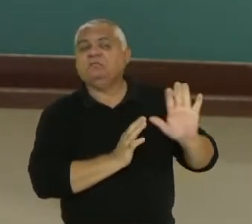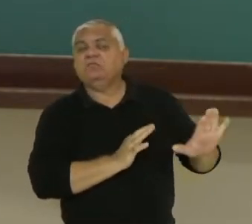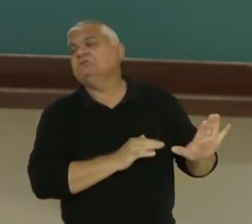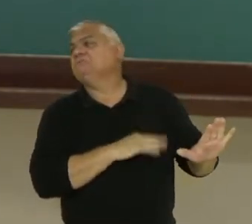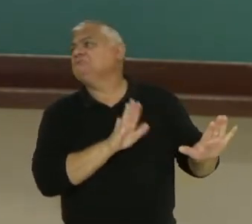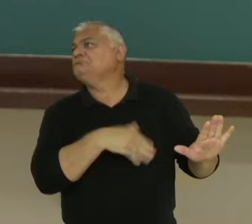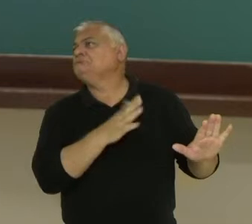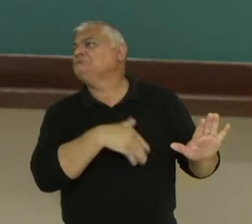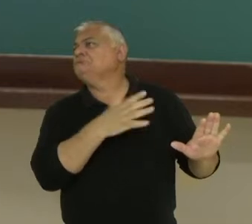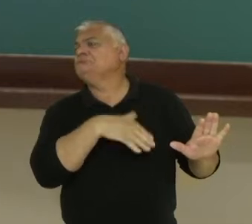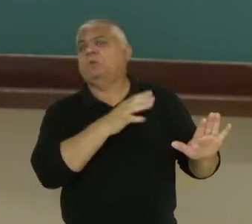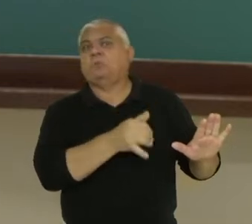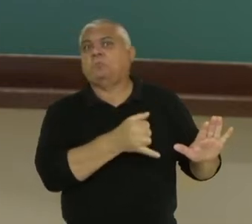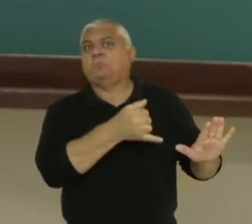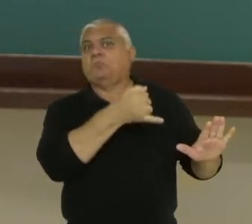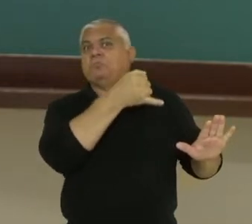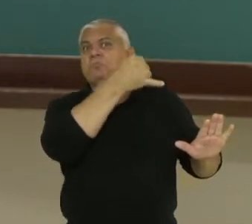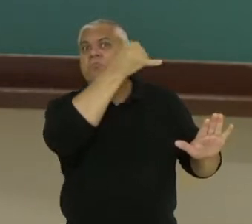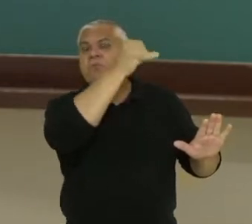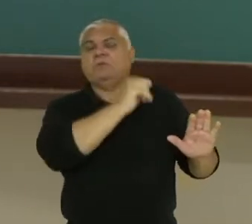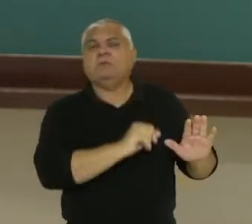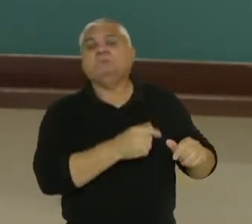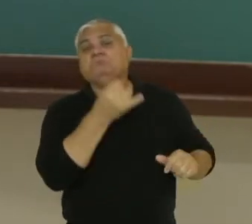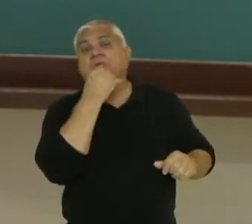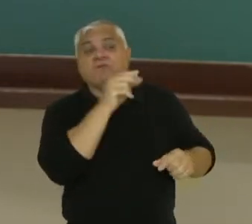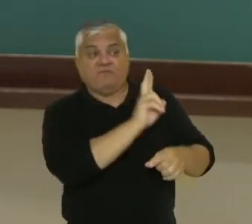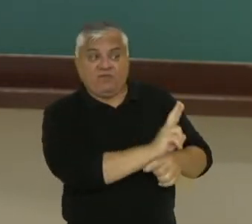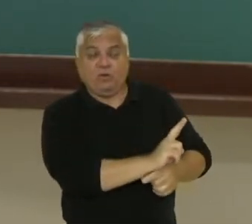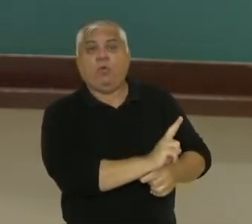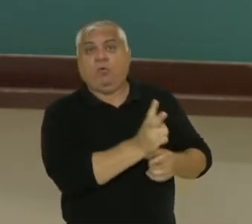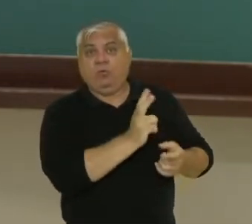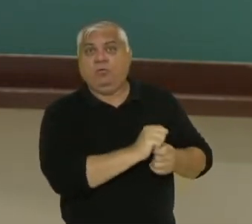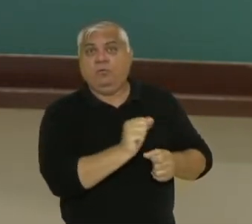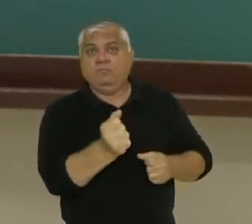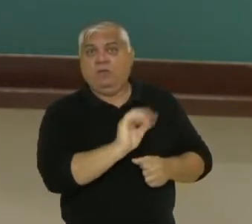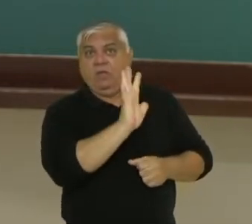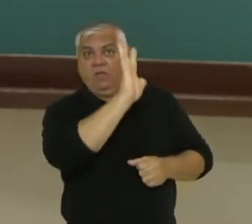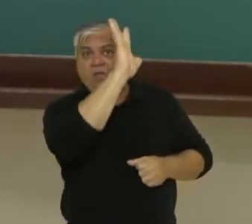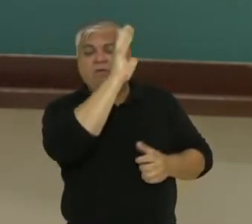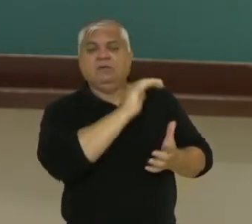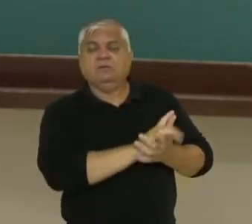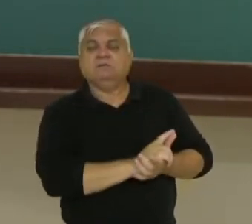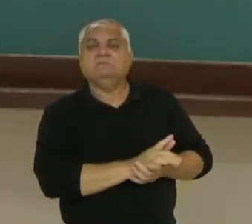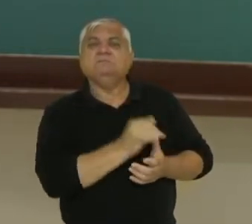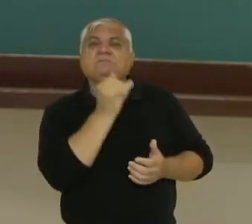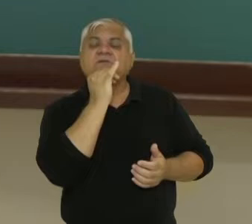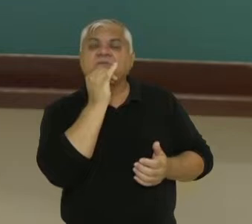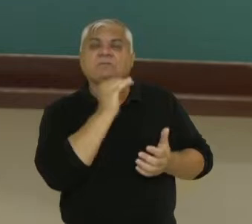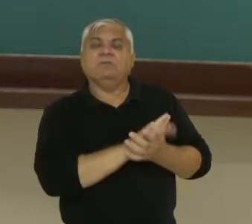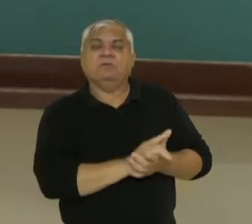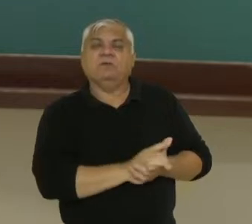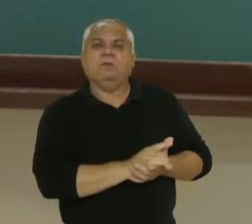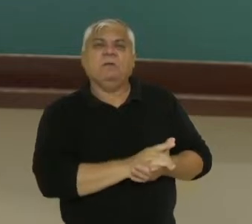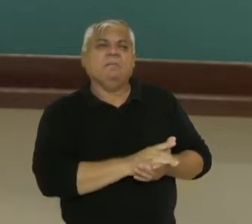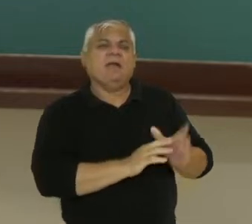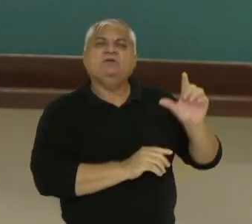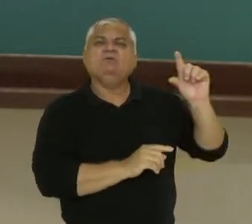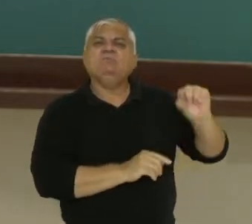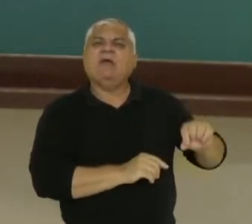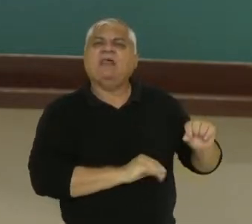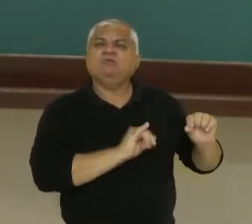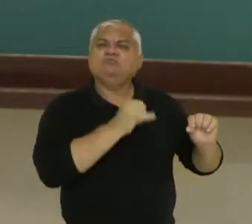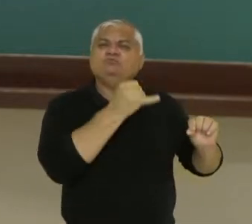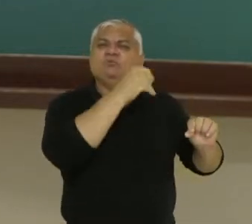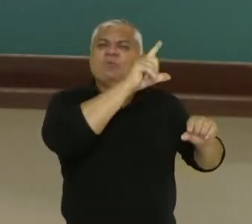fazer, por exemplo, emprestar com um valor muito maior, né? A Arcuri até diz, cobrando muito barato